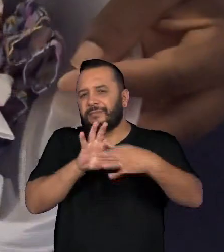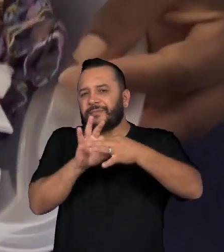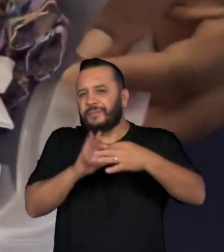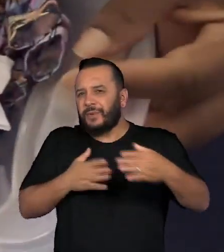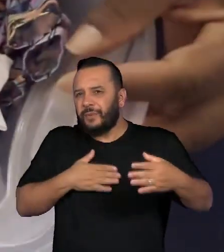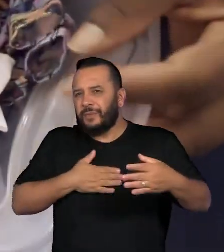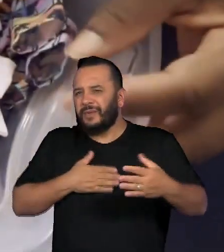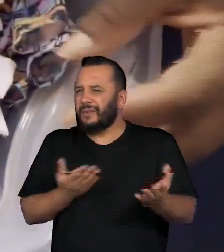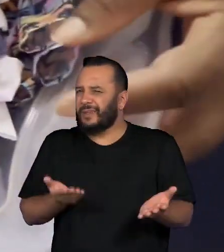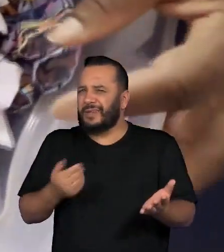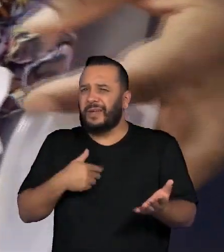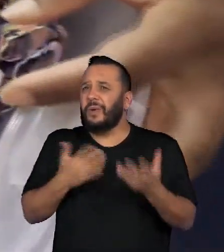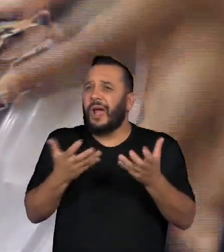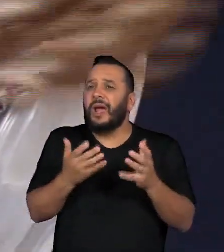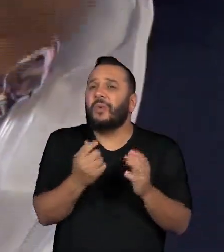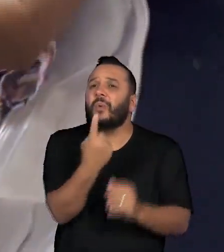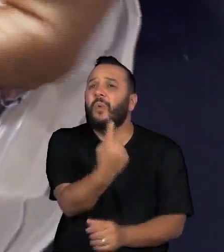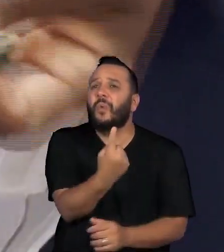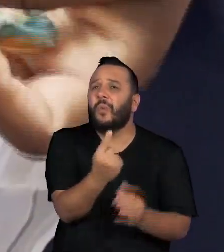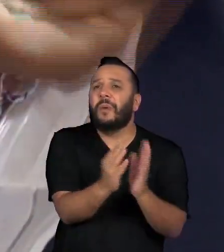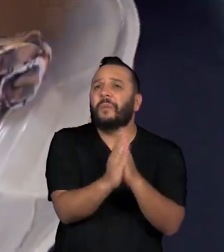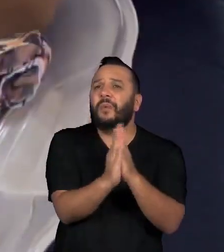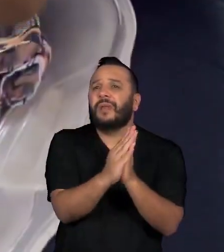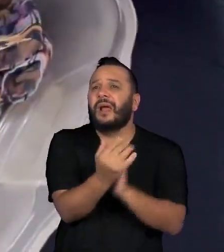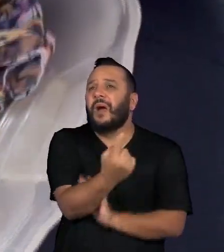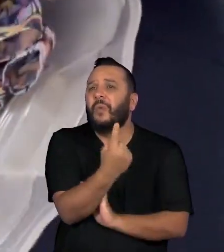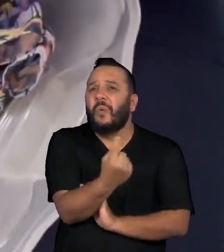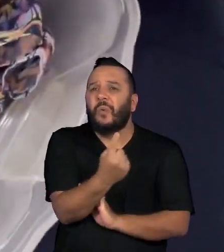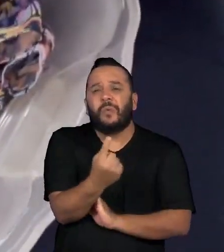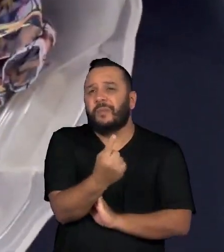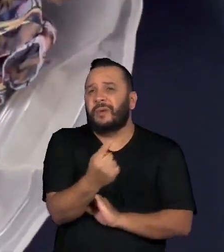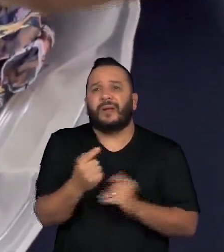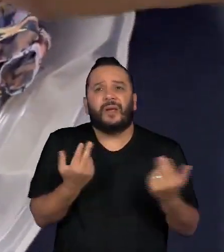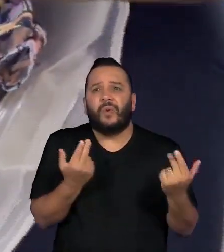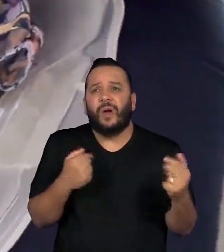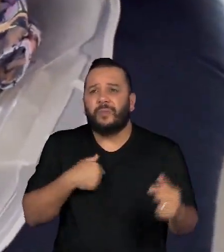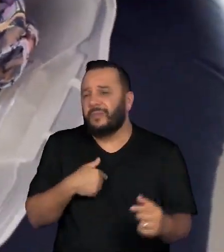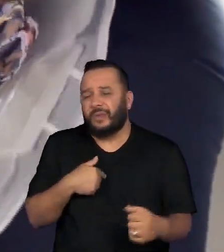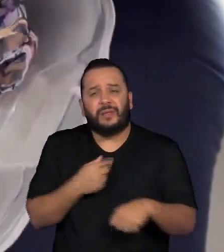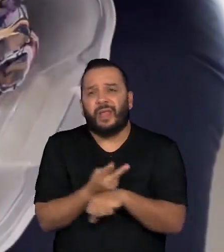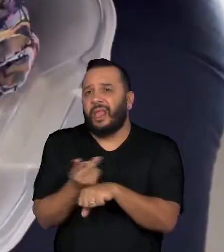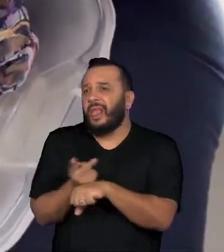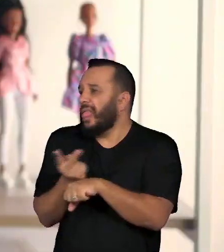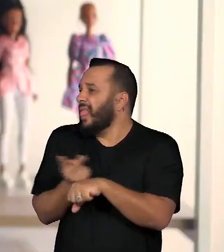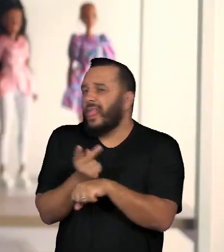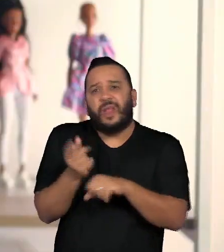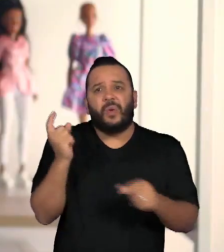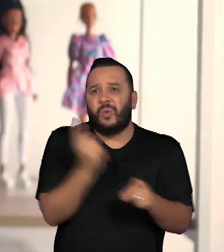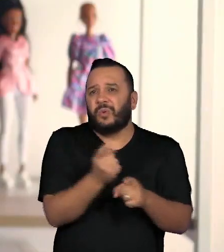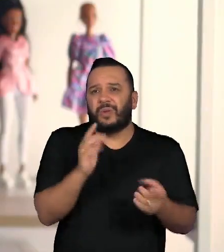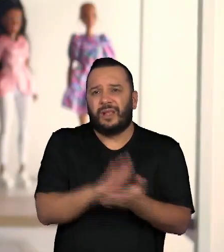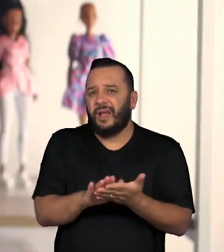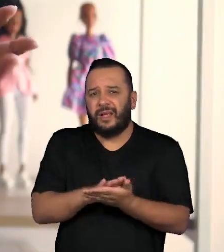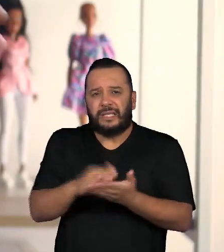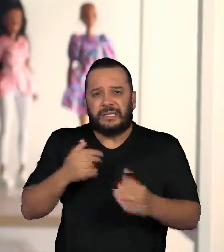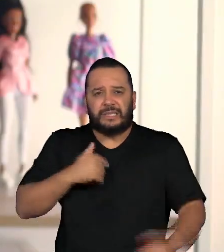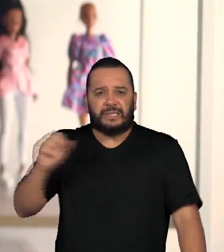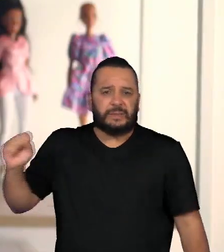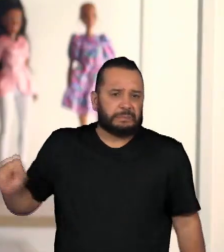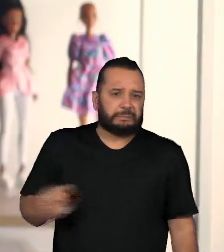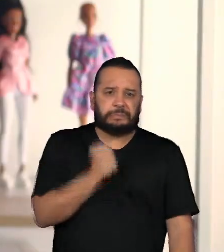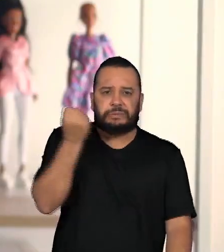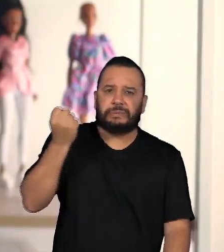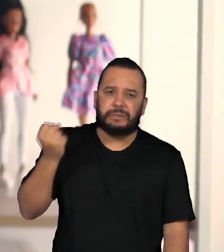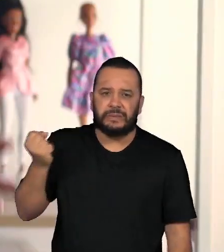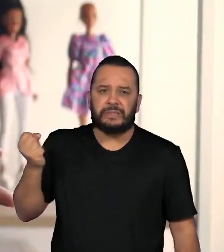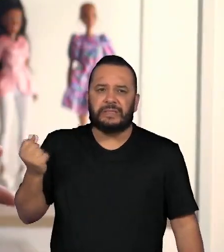né? Como se eu quisesse procurar um pedaço de ouro, assim, numa loja. Depois de ficar revoltada, claro, de ficar nervosona,